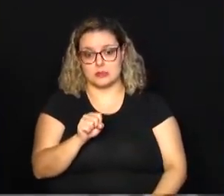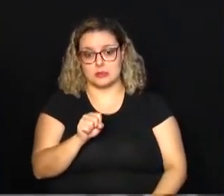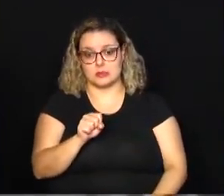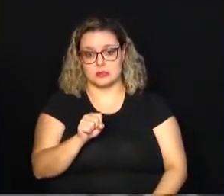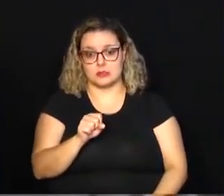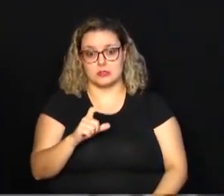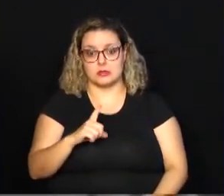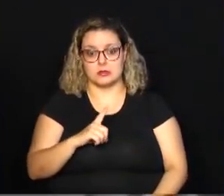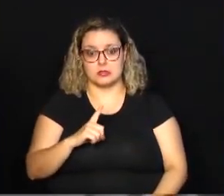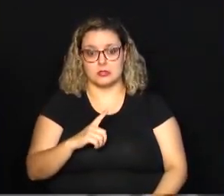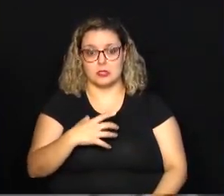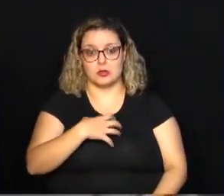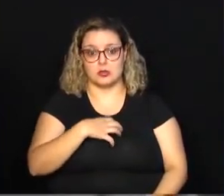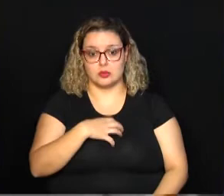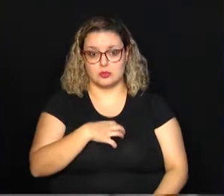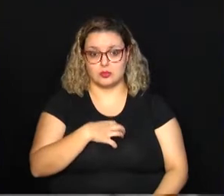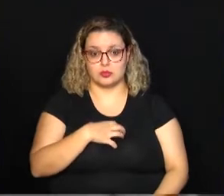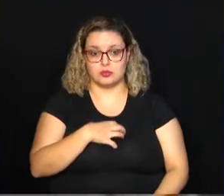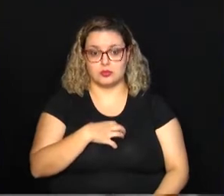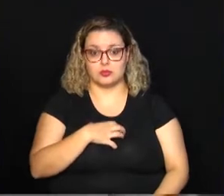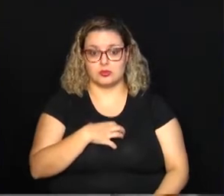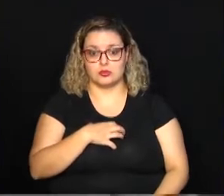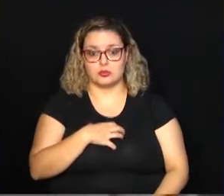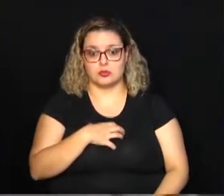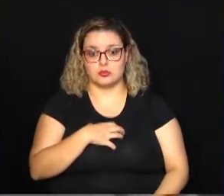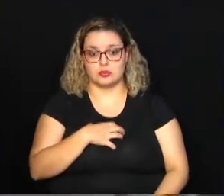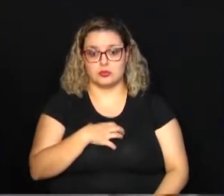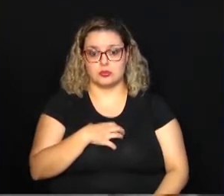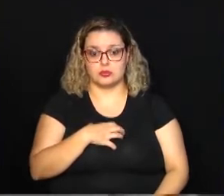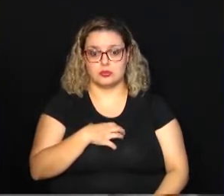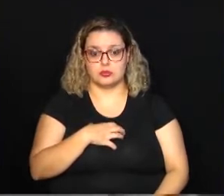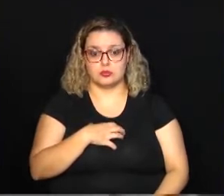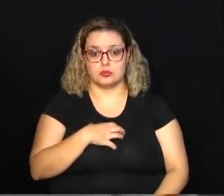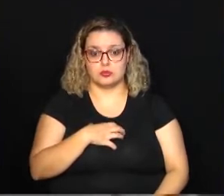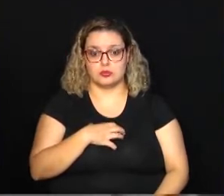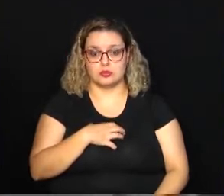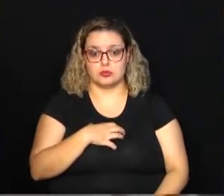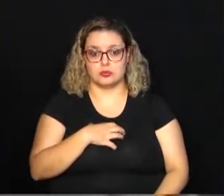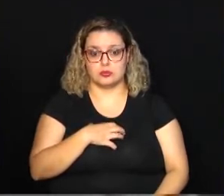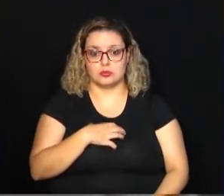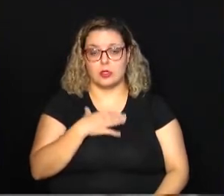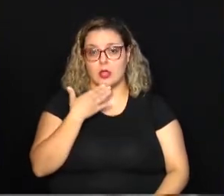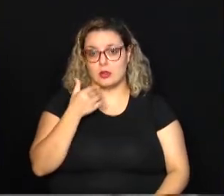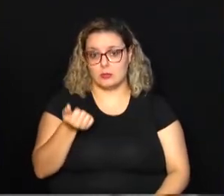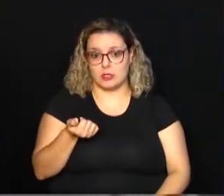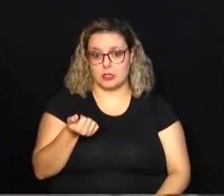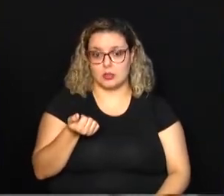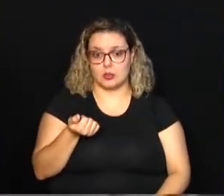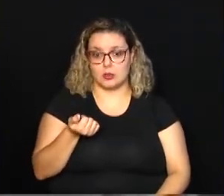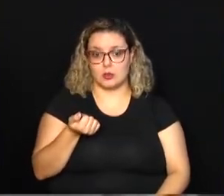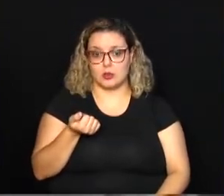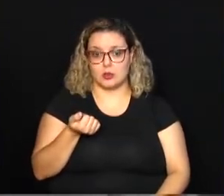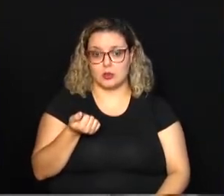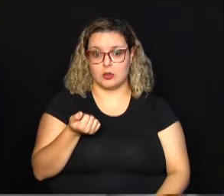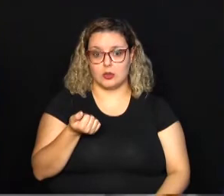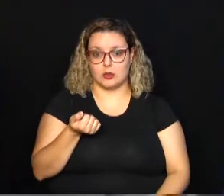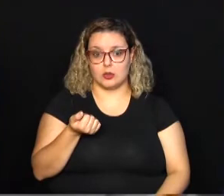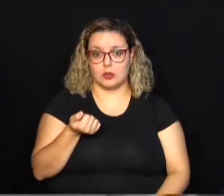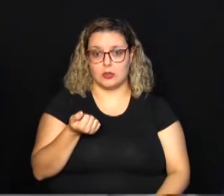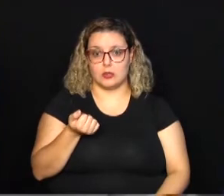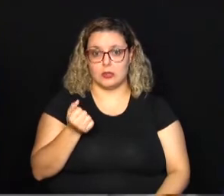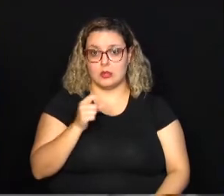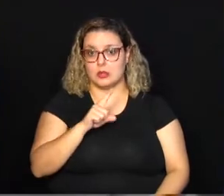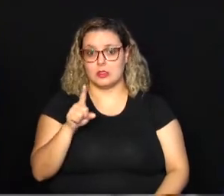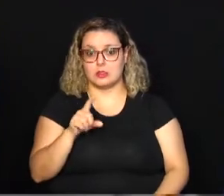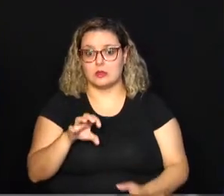funcionem de uma maneira mais dinâmica, no sentido de não deixar tudo se direcionar para as UPAs,